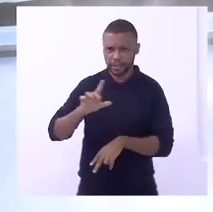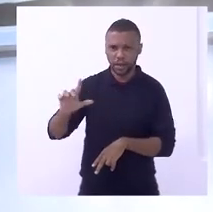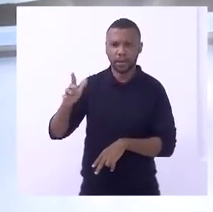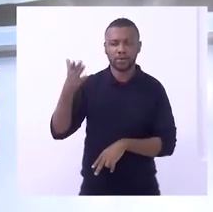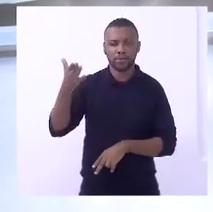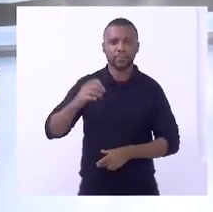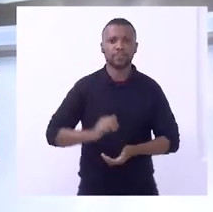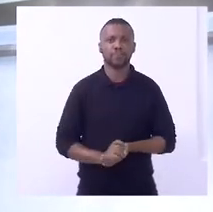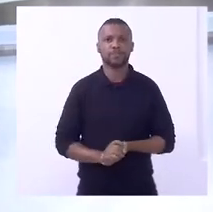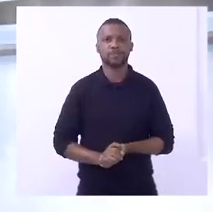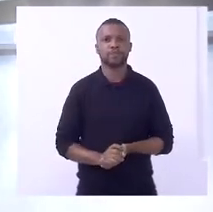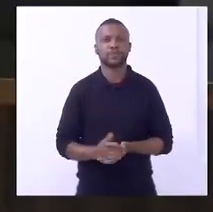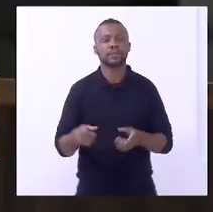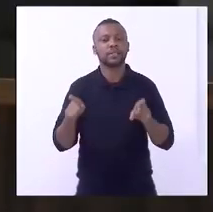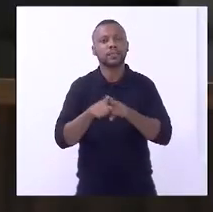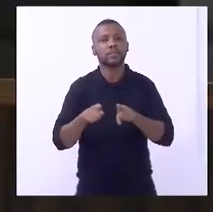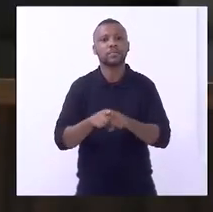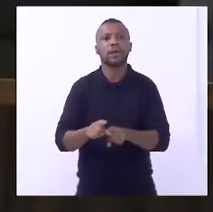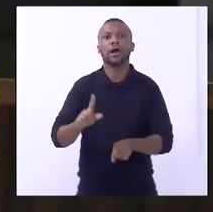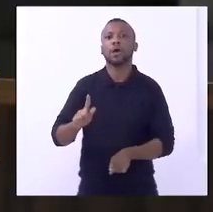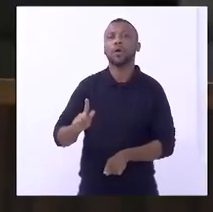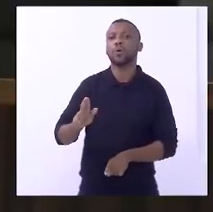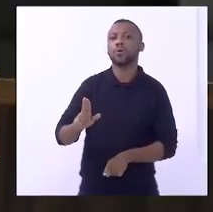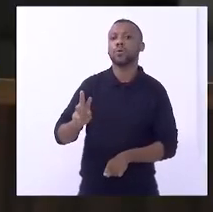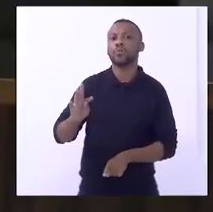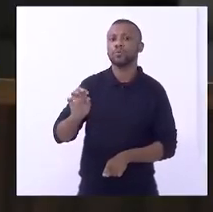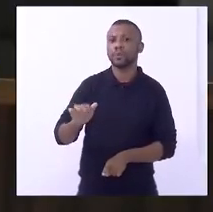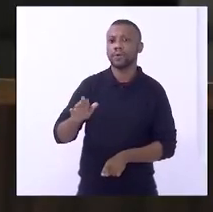Especial aí, parabéns ao Gutenberg.